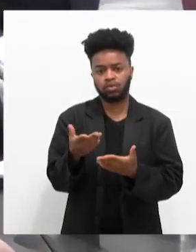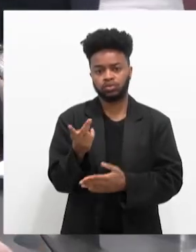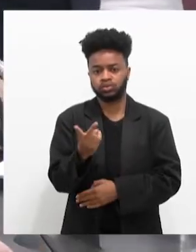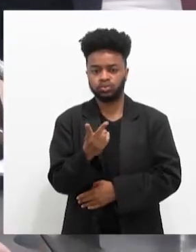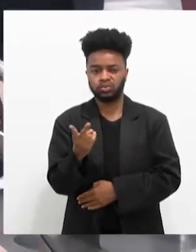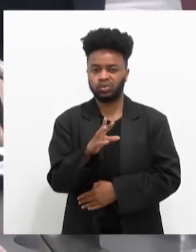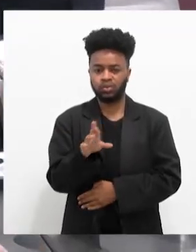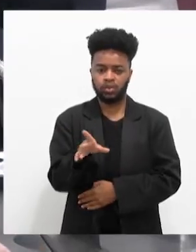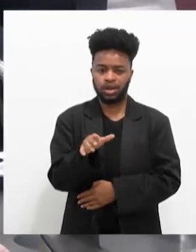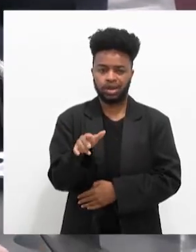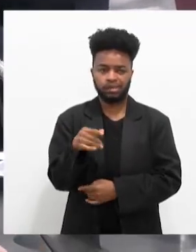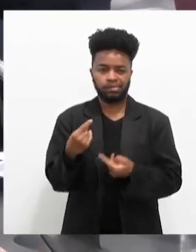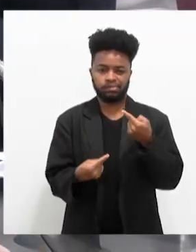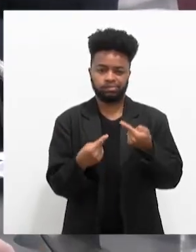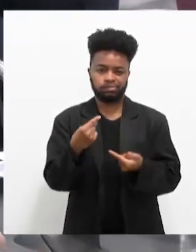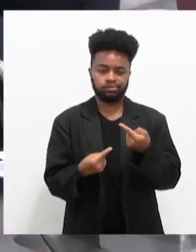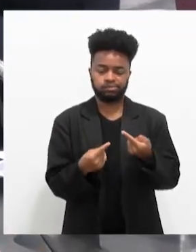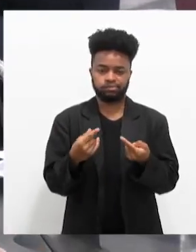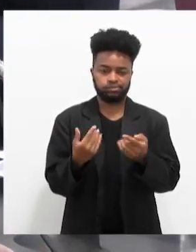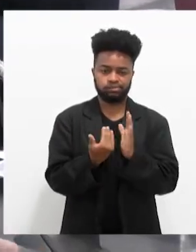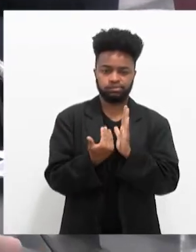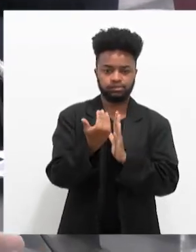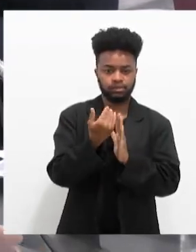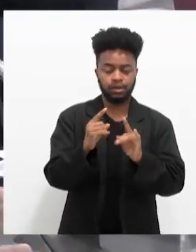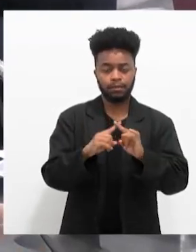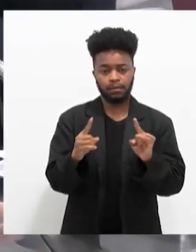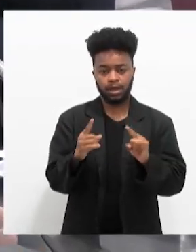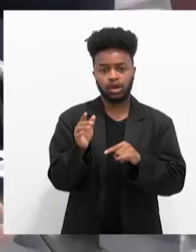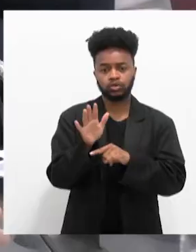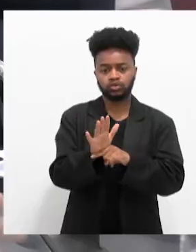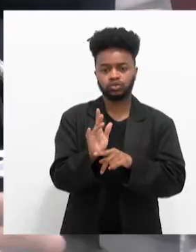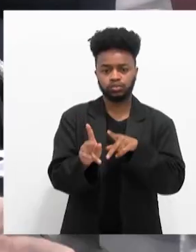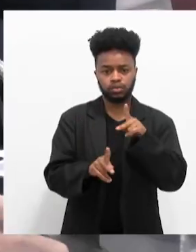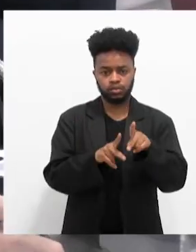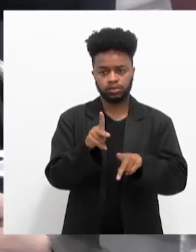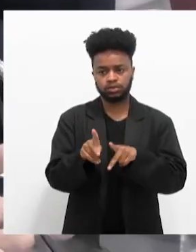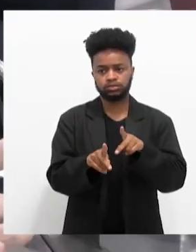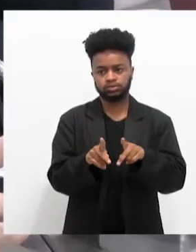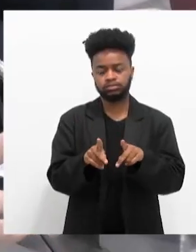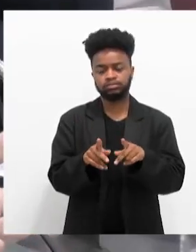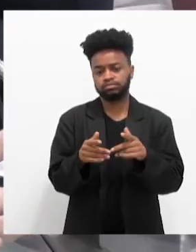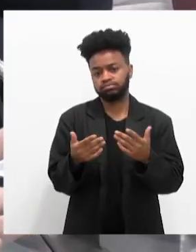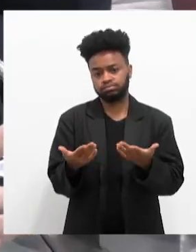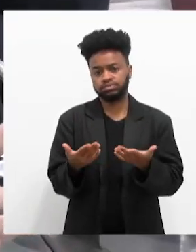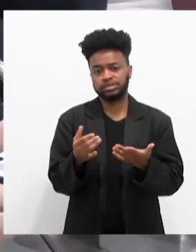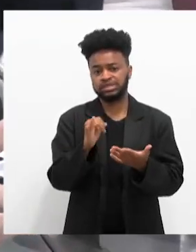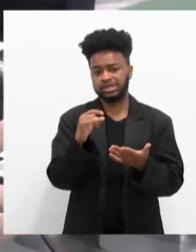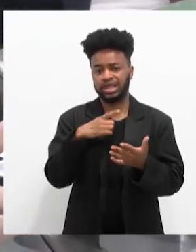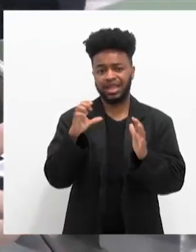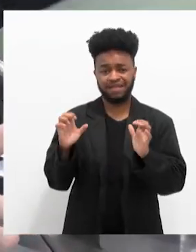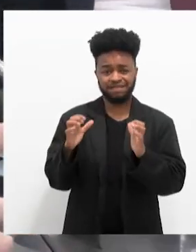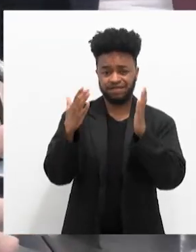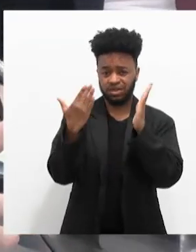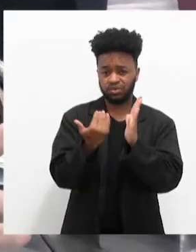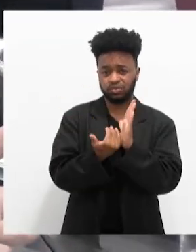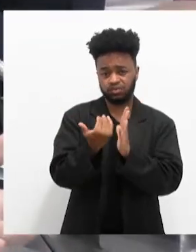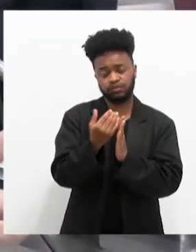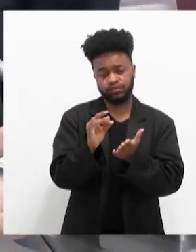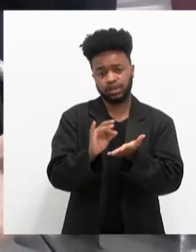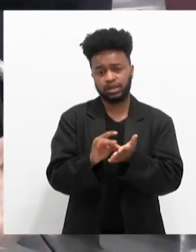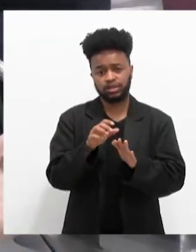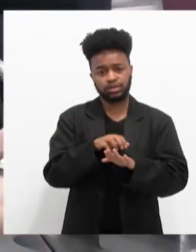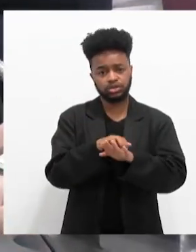polêmicos e tal, que são leis que fazem bem para a população. No caso dos mega-eventos, é um drama realmente a questão do